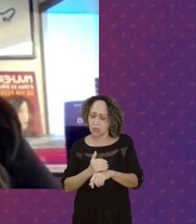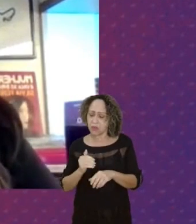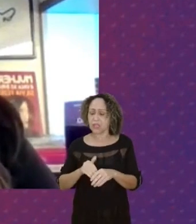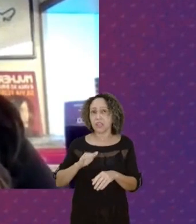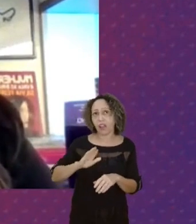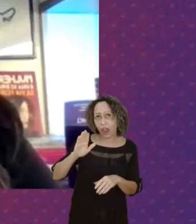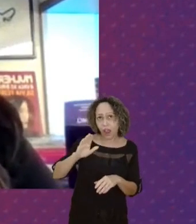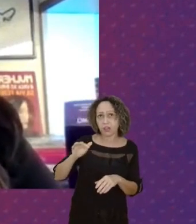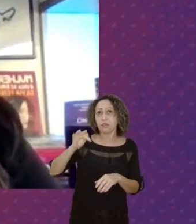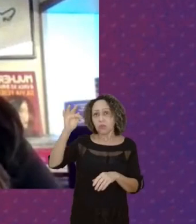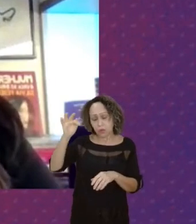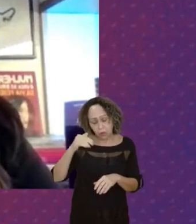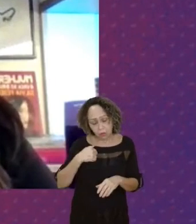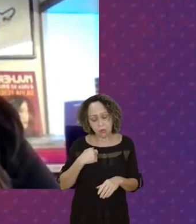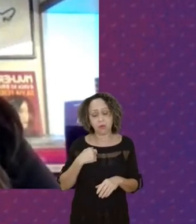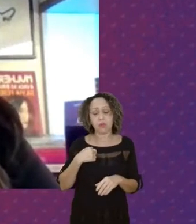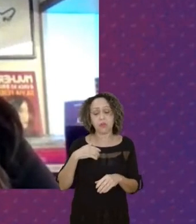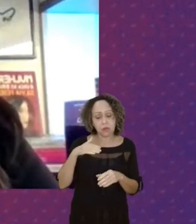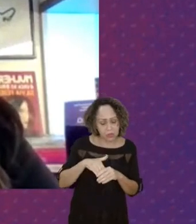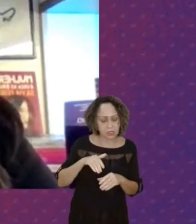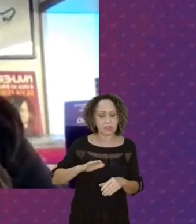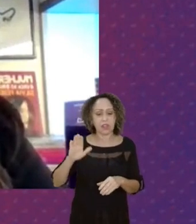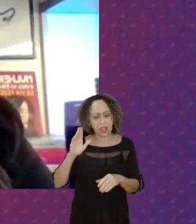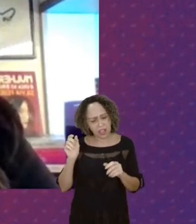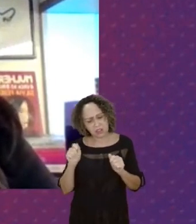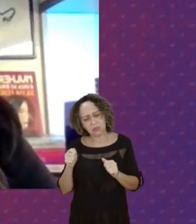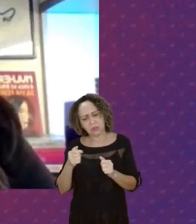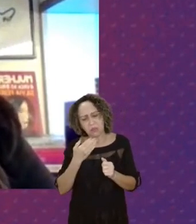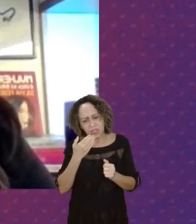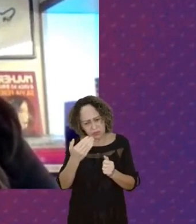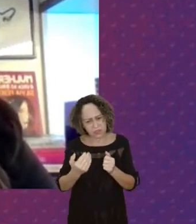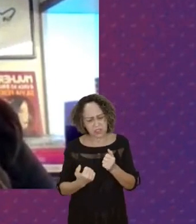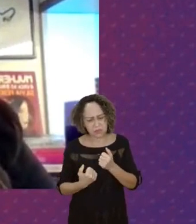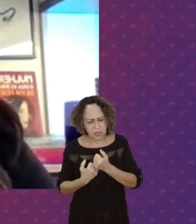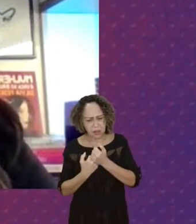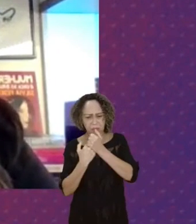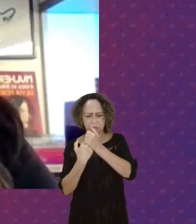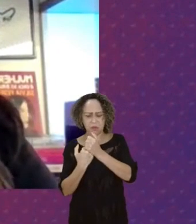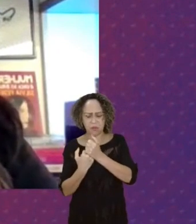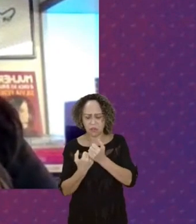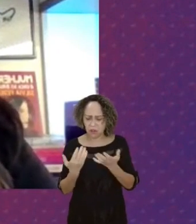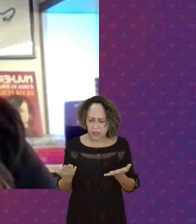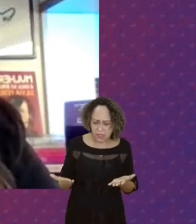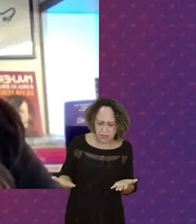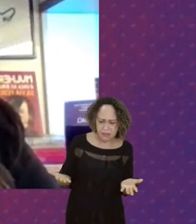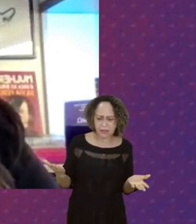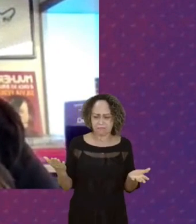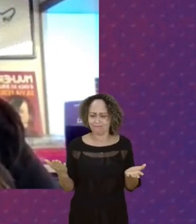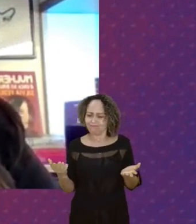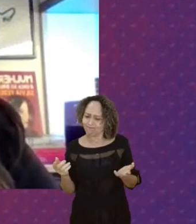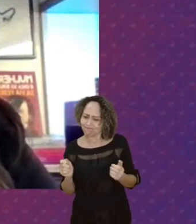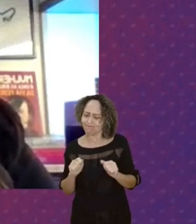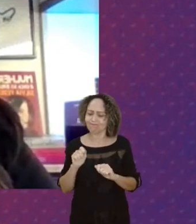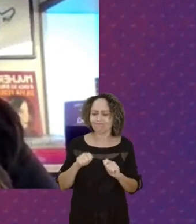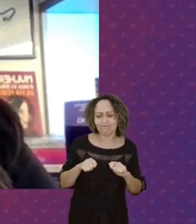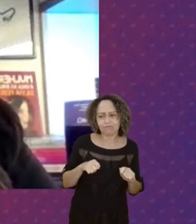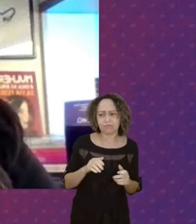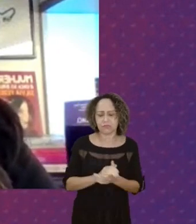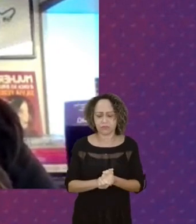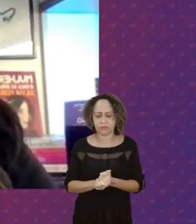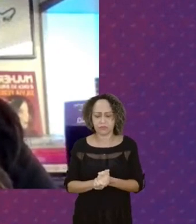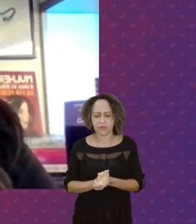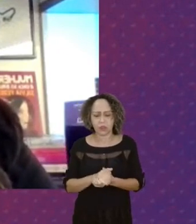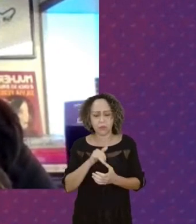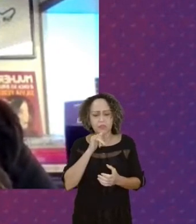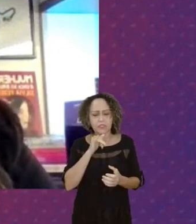venha fazer parte da nossa campanha, né, dizer de uma forma mais genérica. Isso já tem até jurisprudência, a Justiça